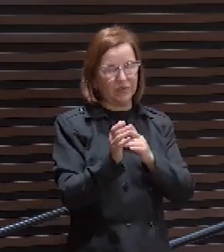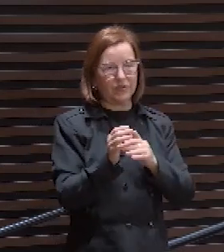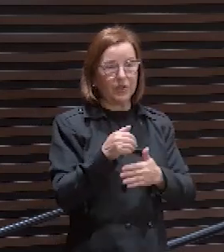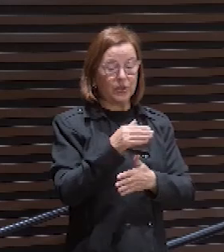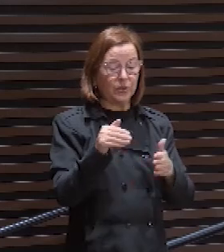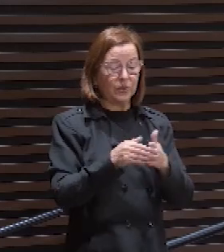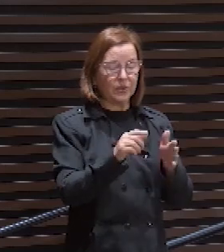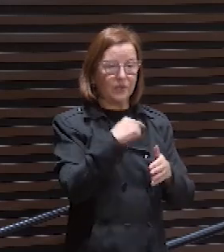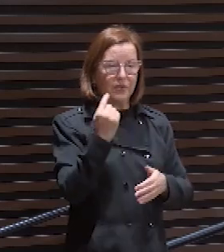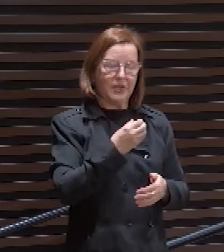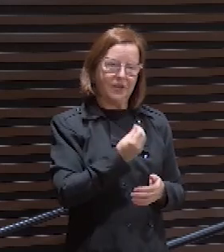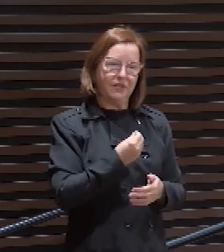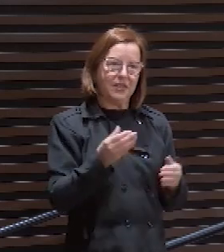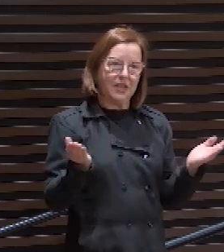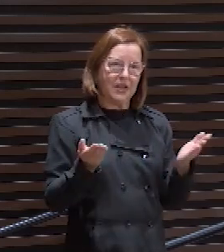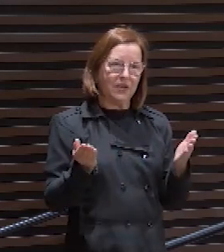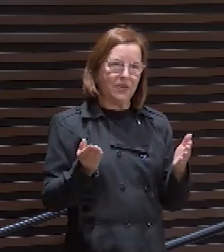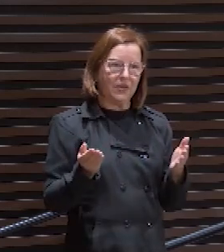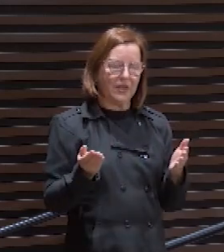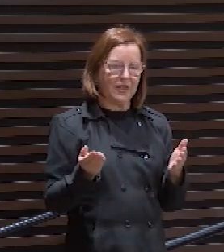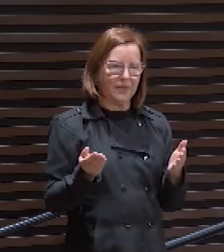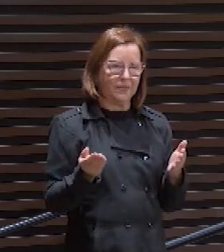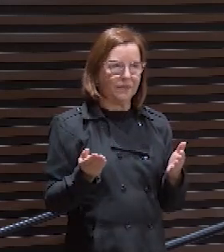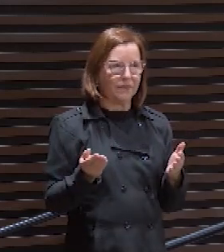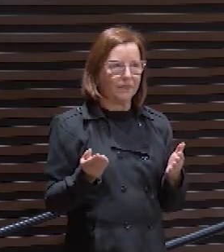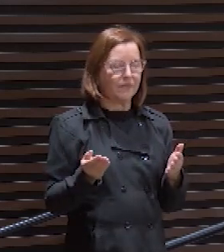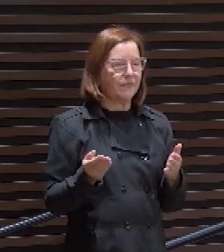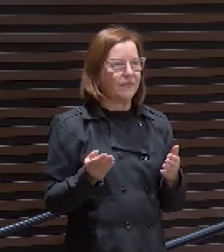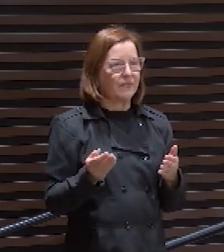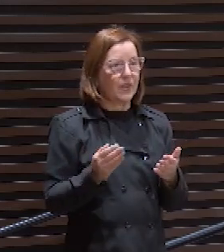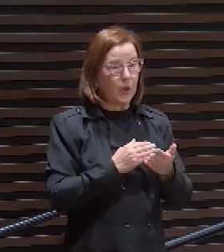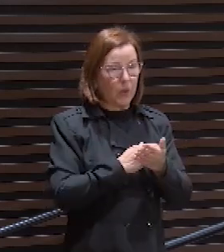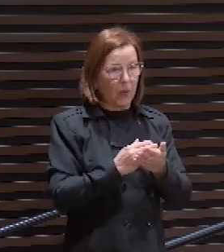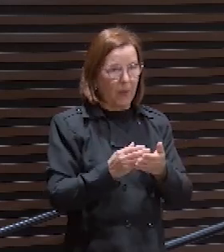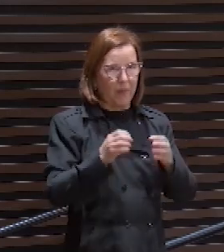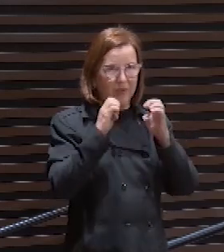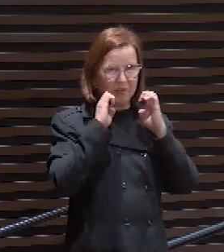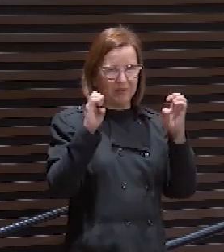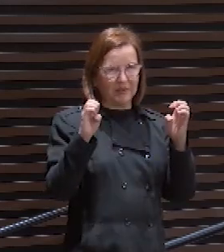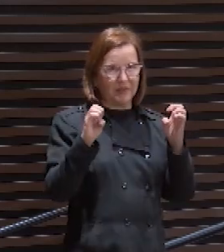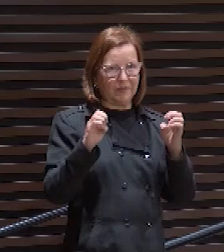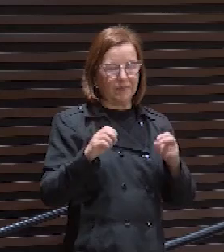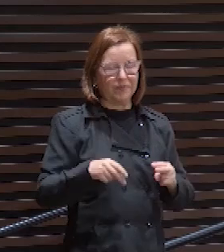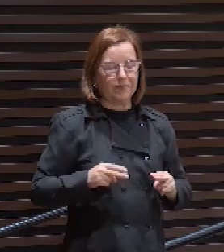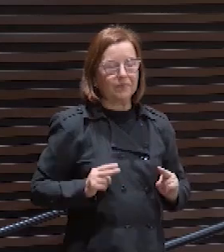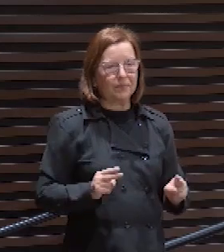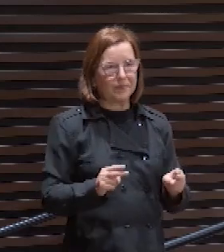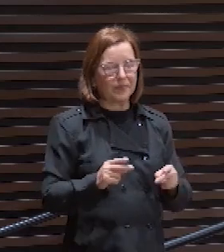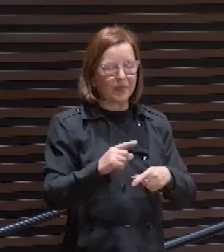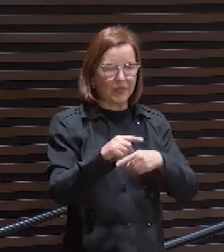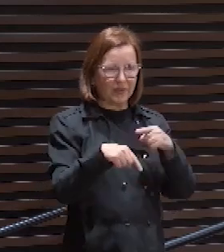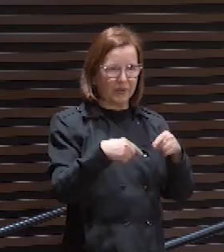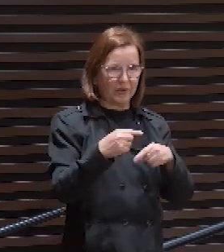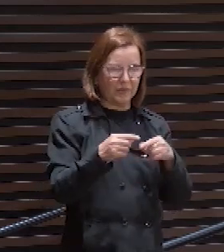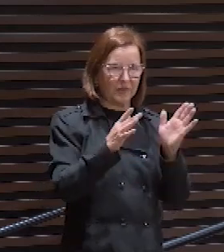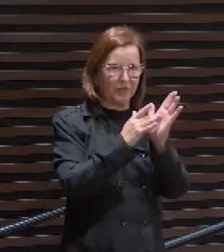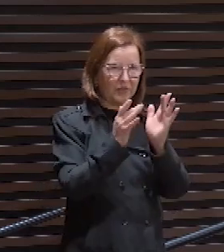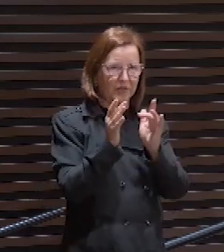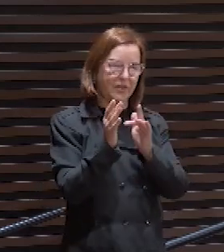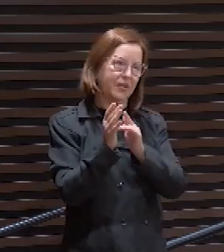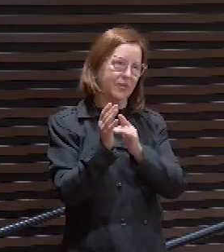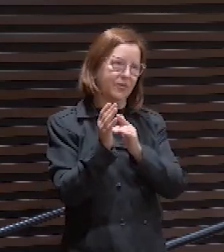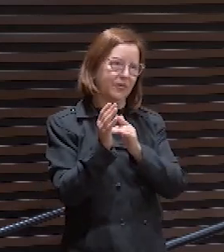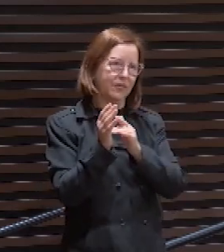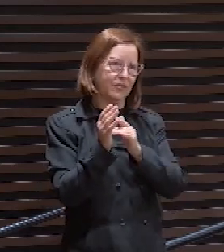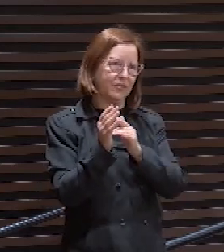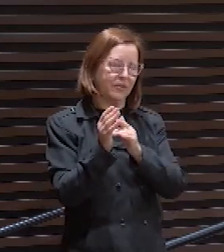nossa vida agora, ela parte do Evangelho. E continuando, logo depois, Jesus ele agora começa a